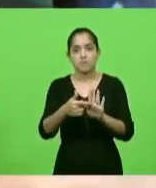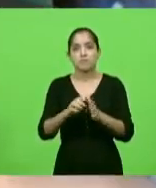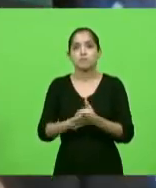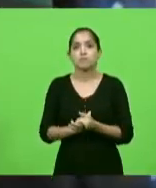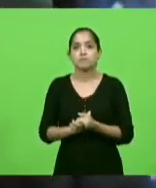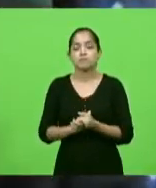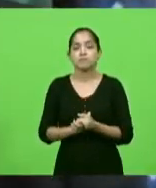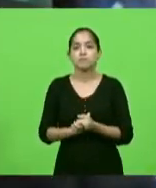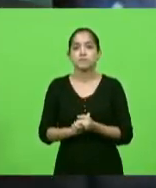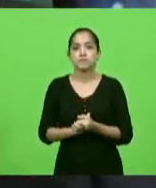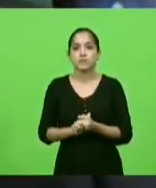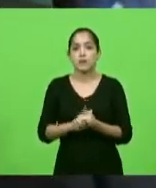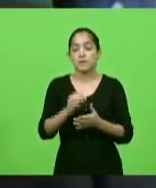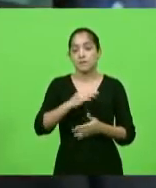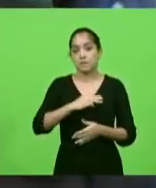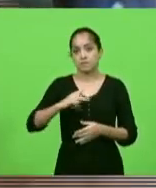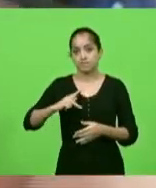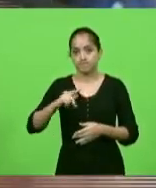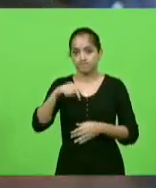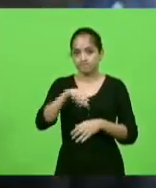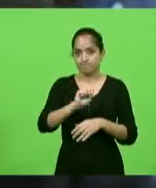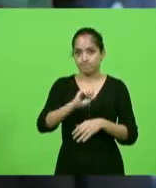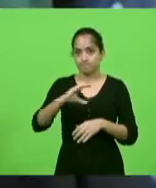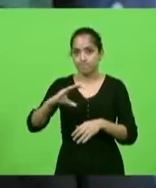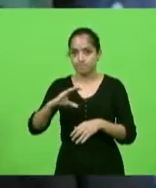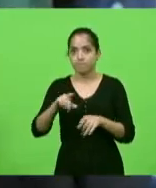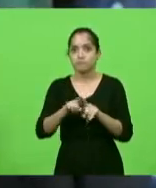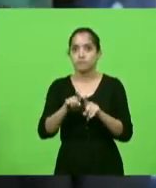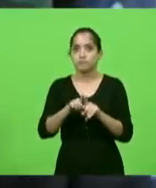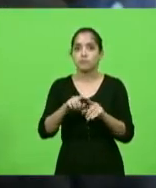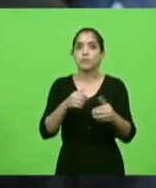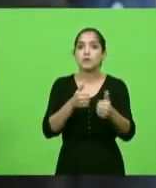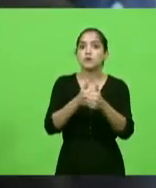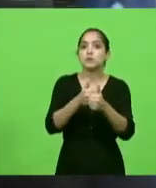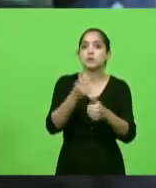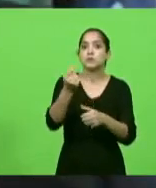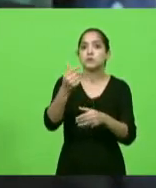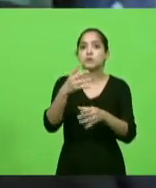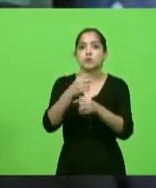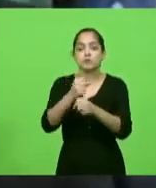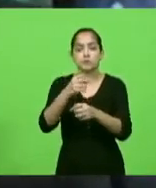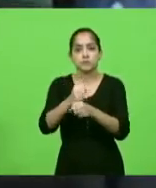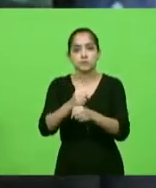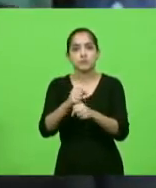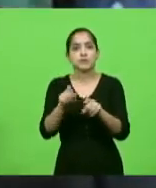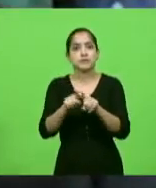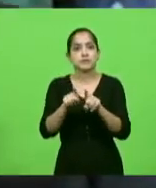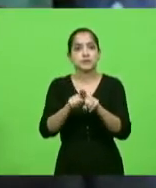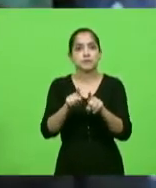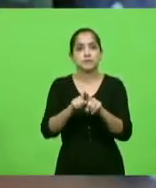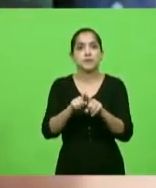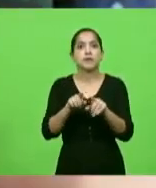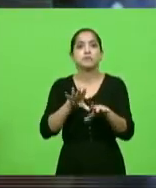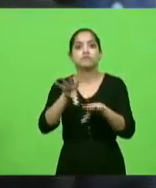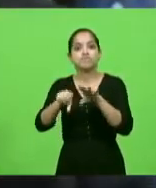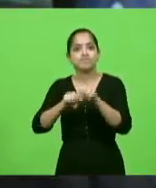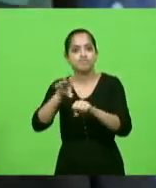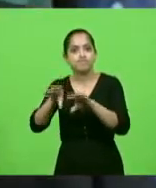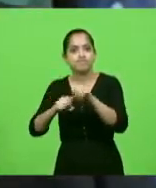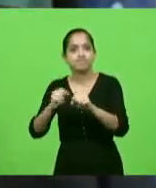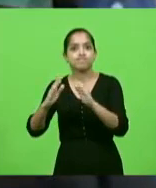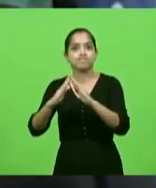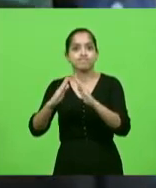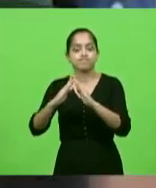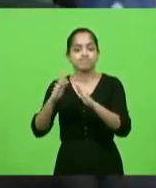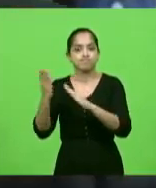posicionamentos Externato Santa Catarina outro lado enquanto do estado e pelo resultado a devido a busca e apreensão efetuada na